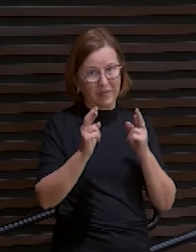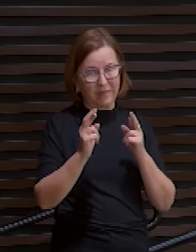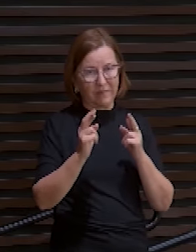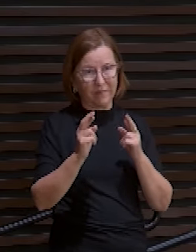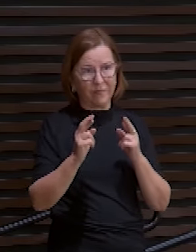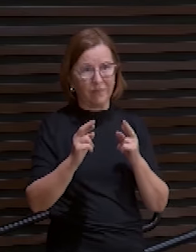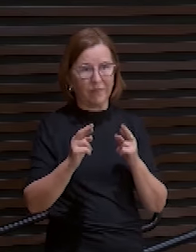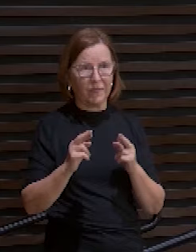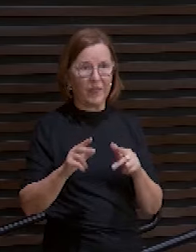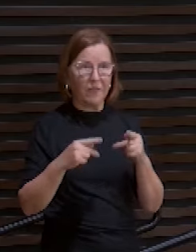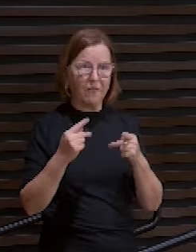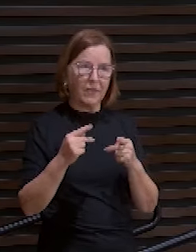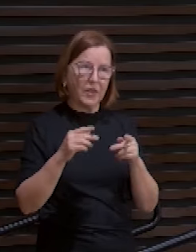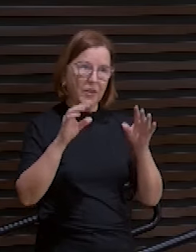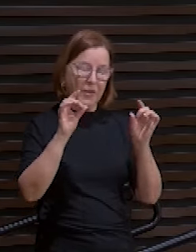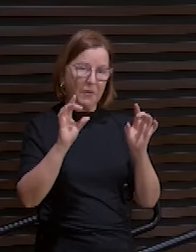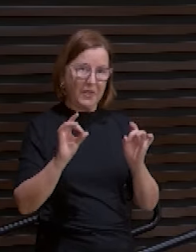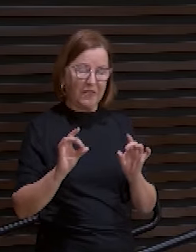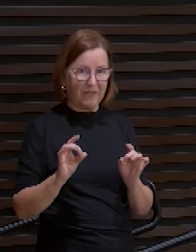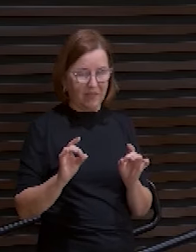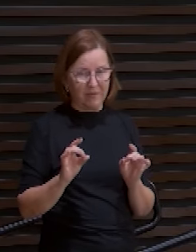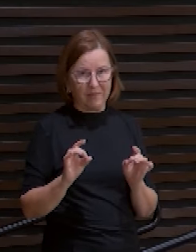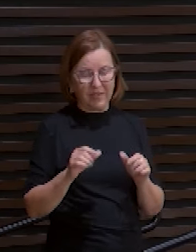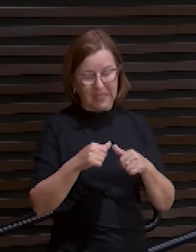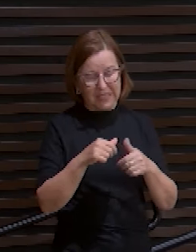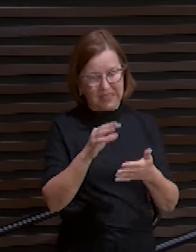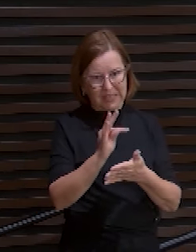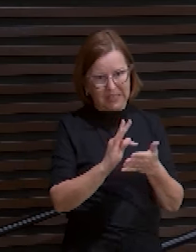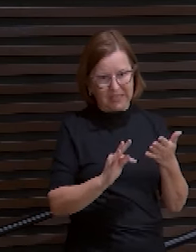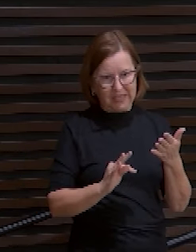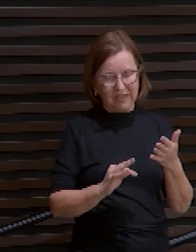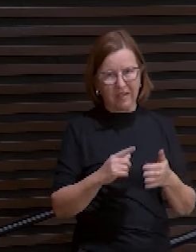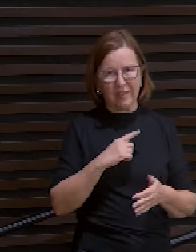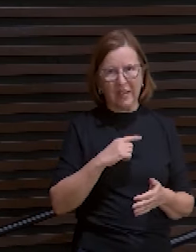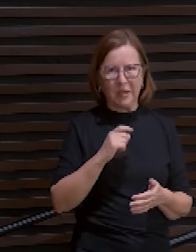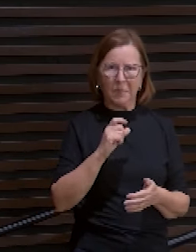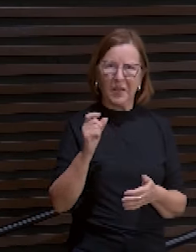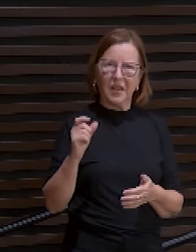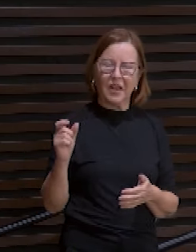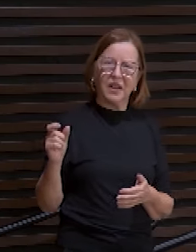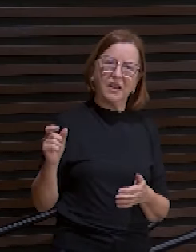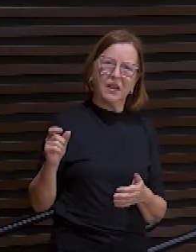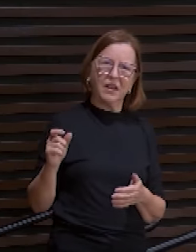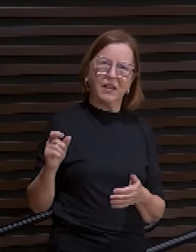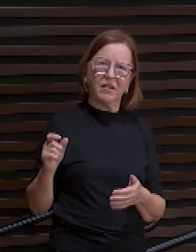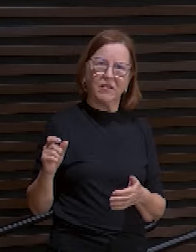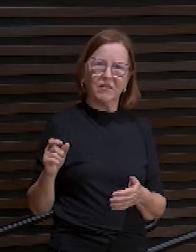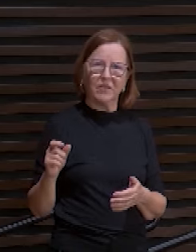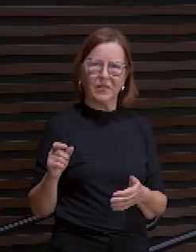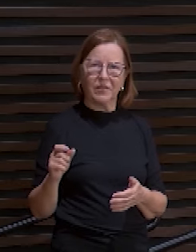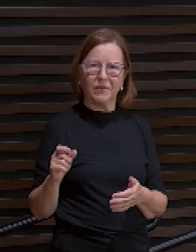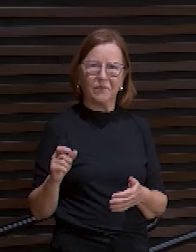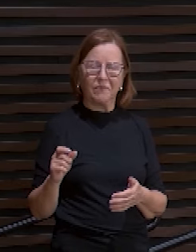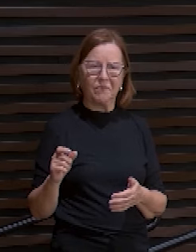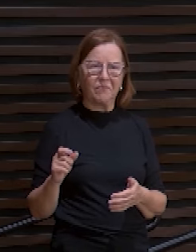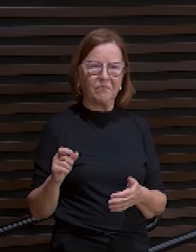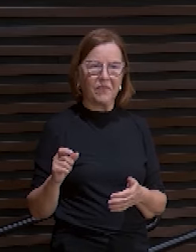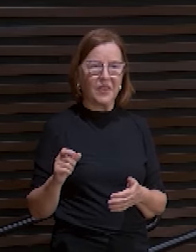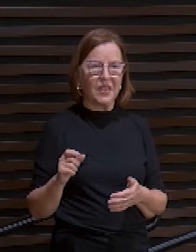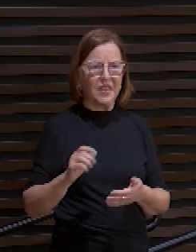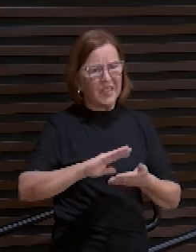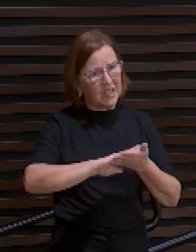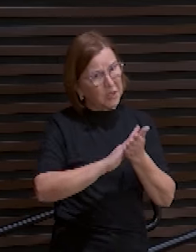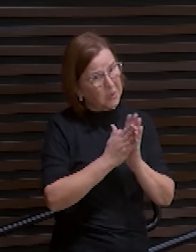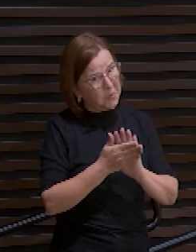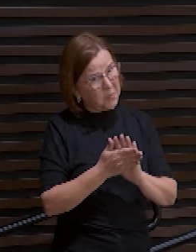falando Mais especificamente nesse texto temos palavras que são atitudes destrutivas e outras